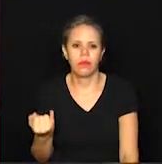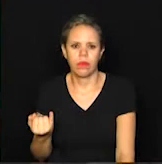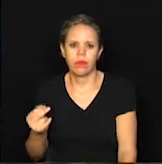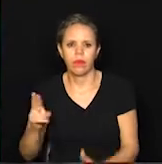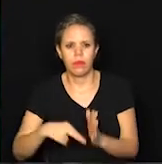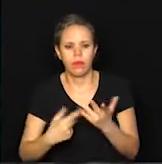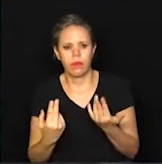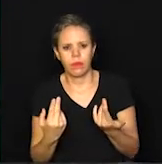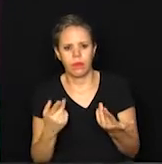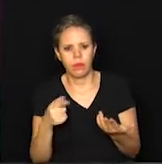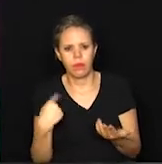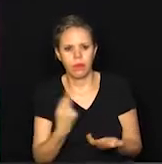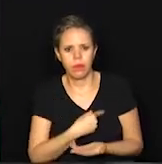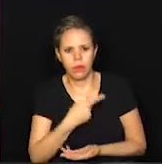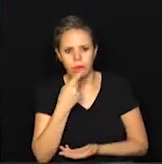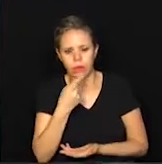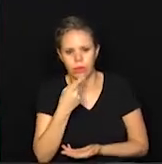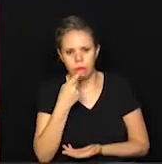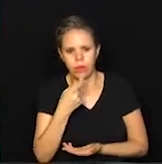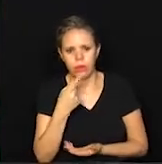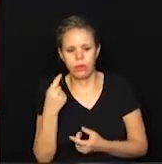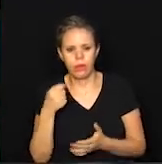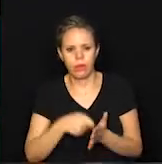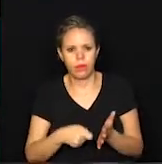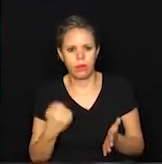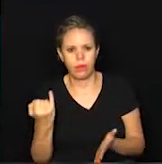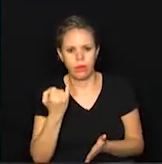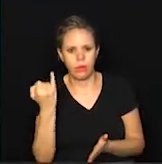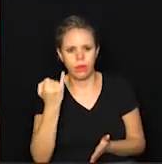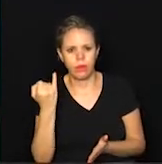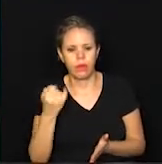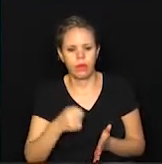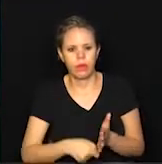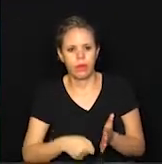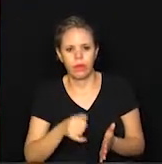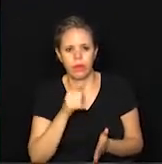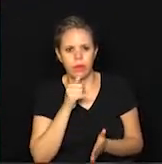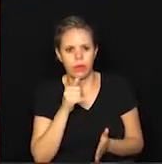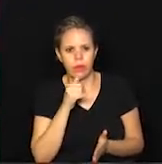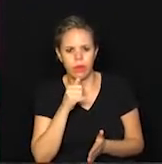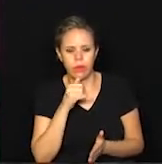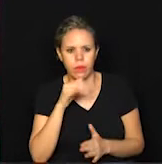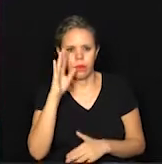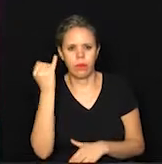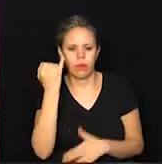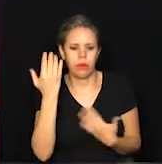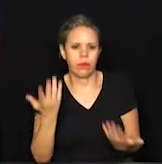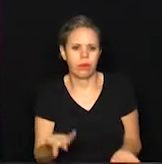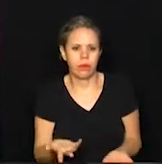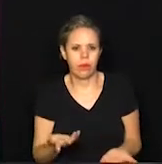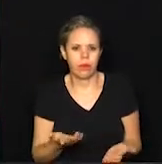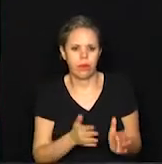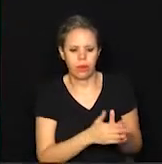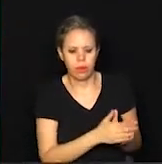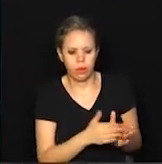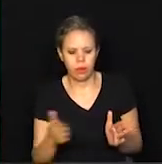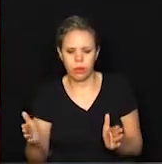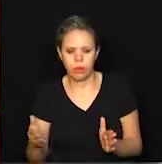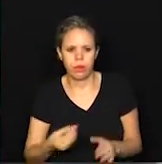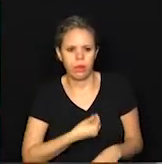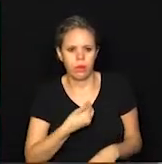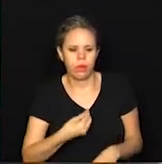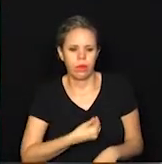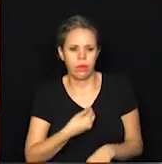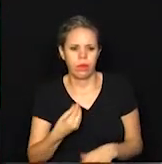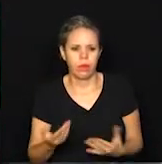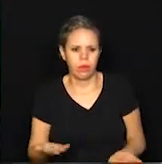esse. Nós estamos falando de uma pauta importantíssima e que uma pauta que se torna mais importante ainda nesse período que nós estamos vivendo,